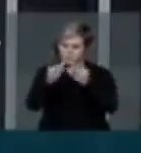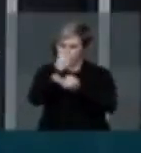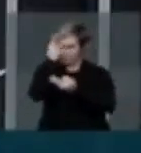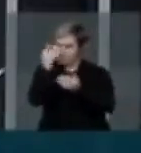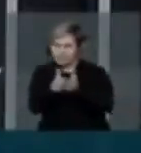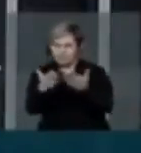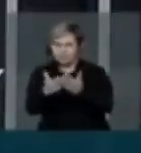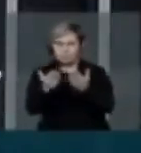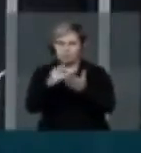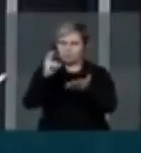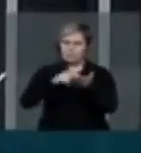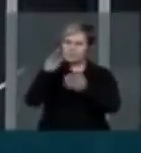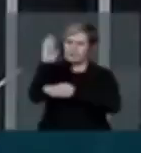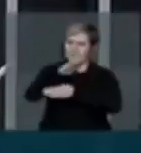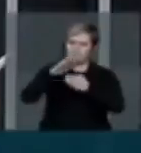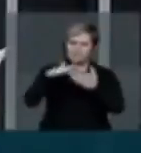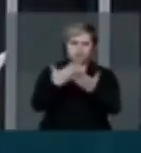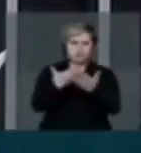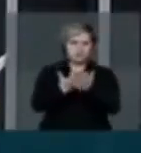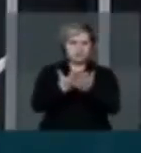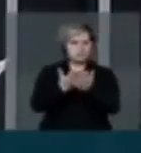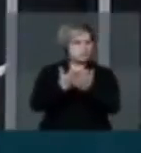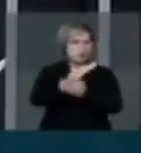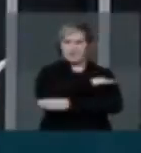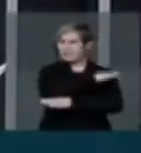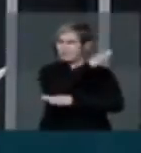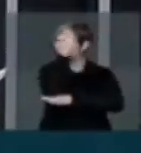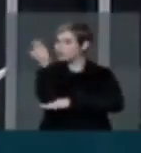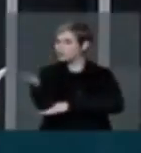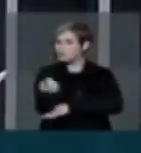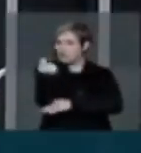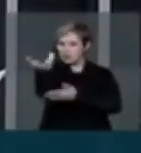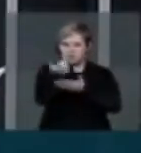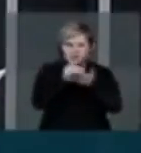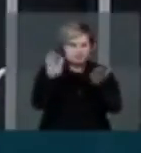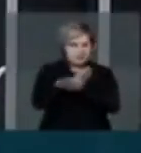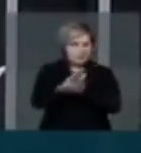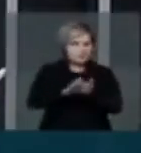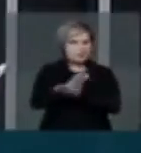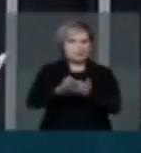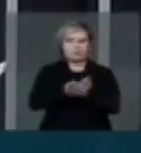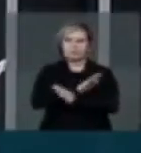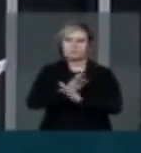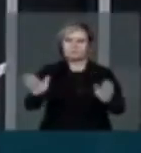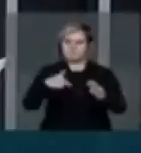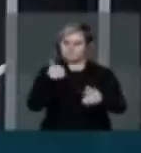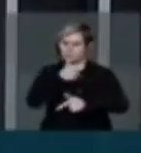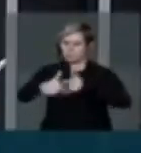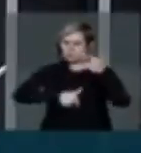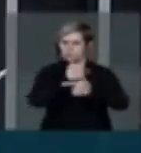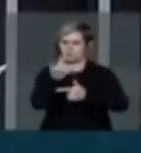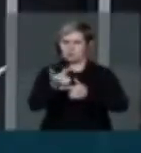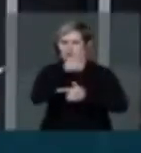tarde, tempo integral, sem receber um centavo do erário público. Trabalhamos recuperação